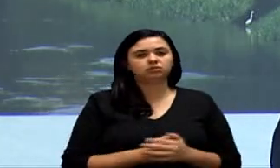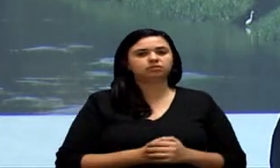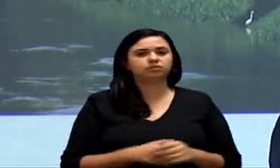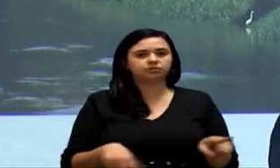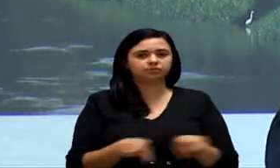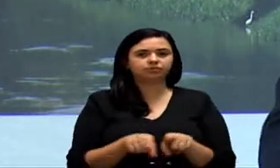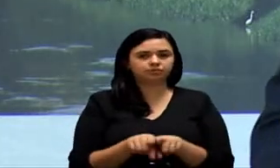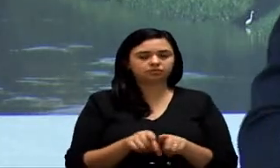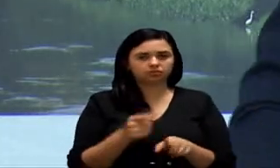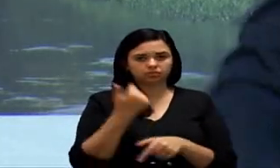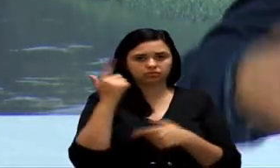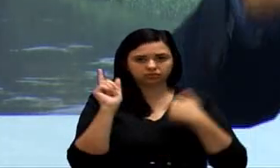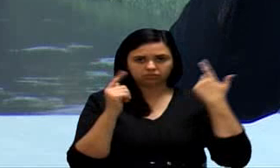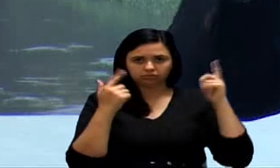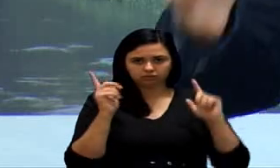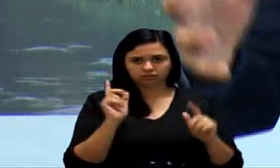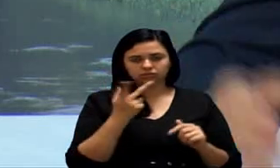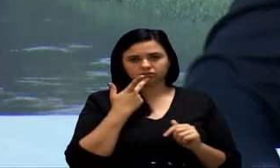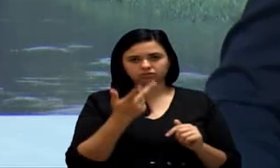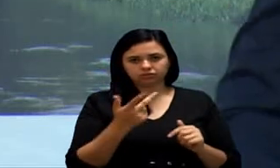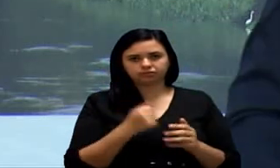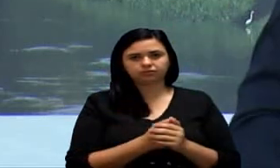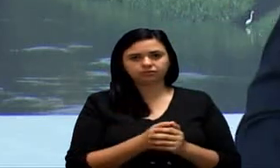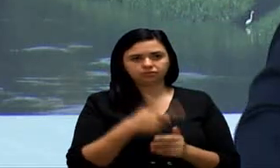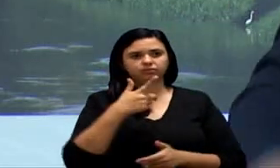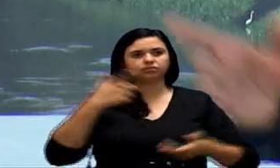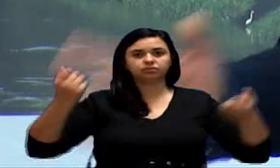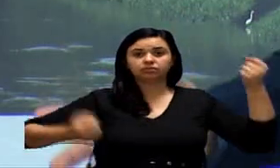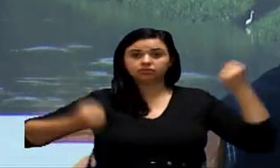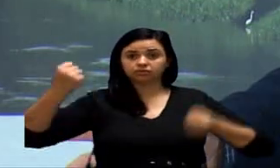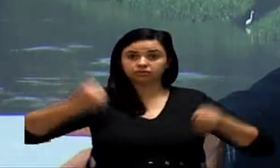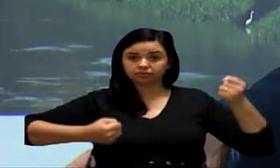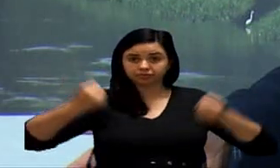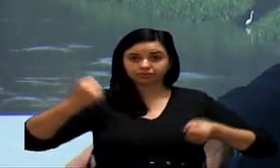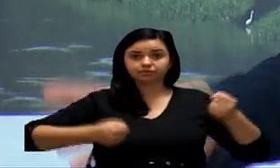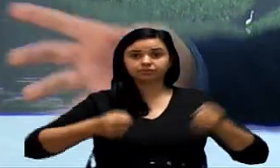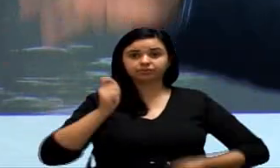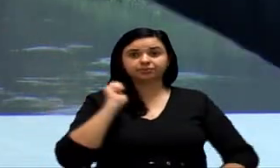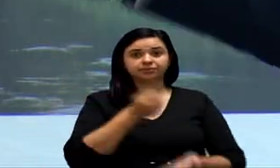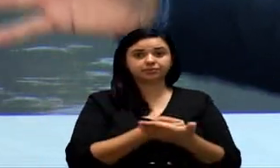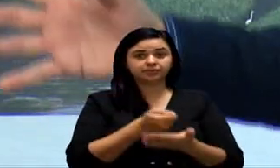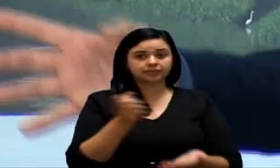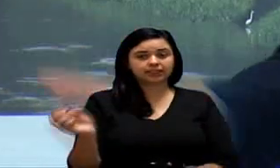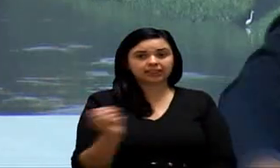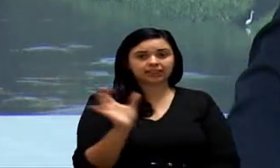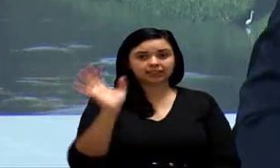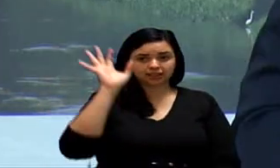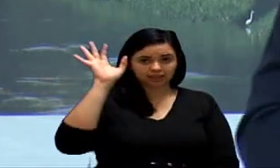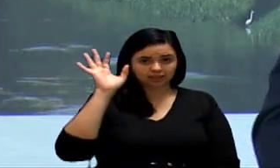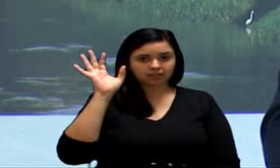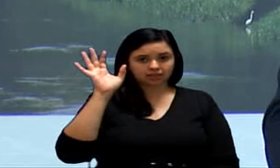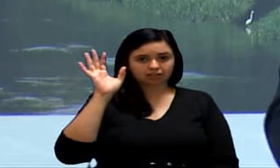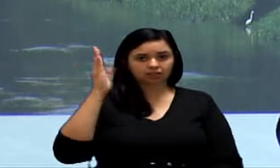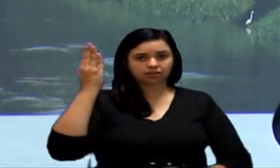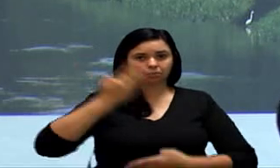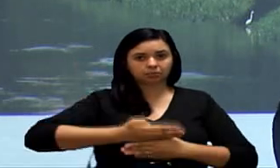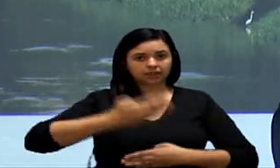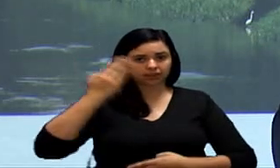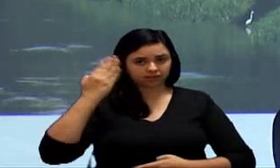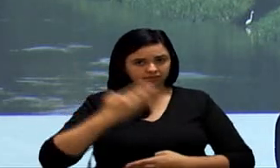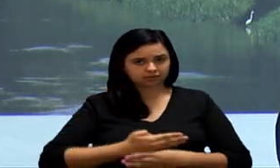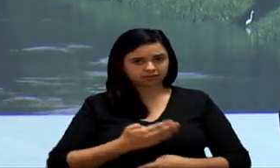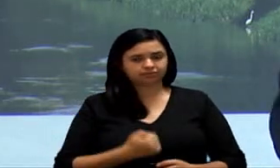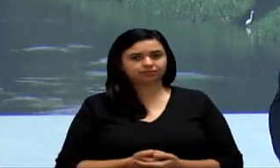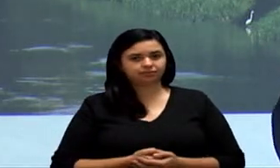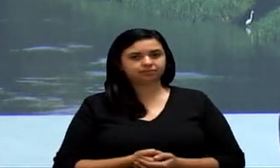Rodrigo do Treviso. Pensando nos caminhoneiros, que pagam um caro pedágio, ninguém muitas vezes lembra dessa classe, que carrega o